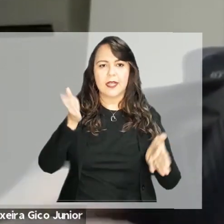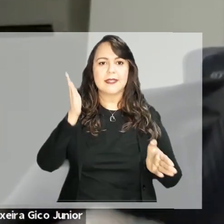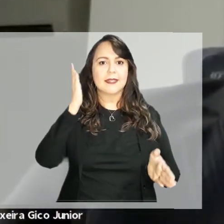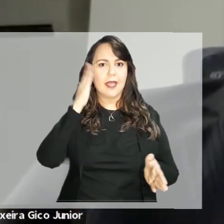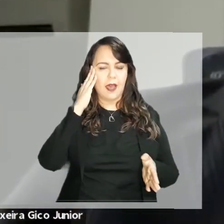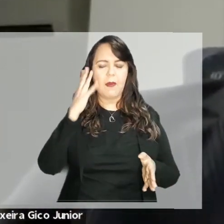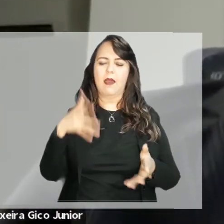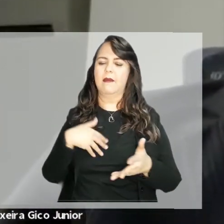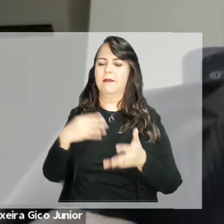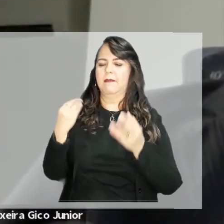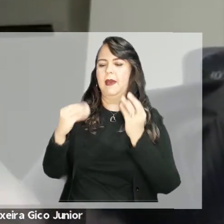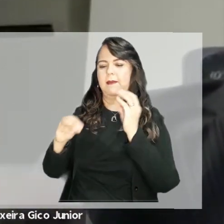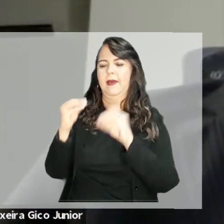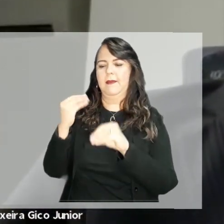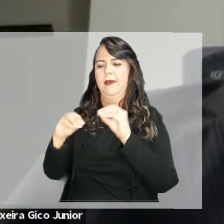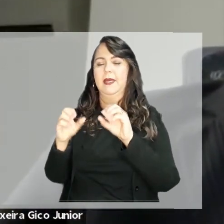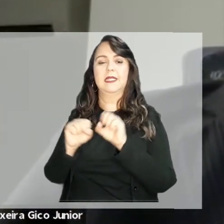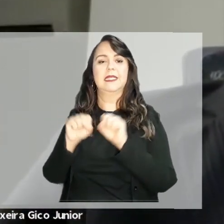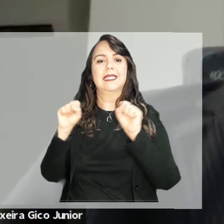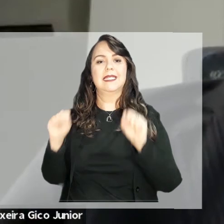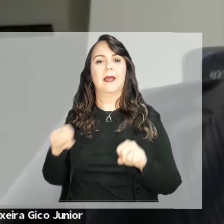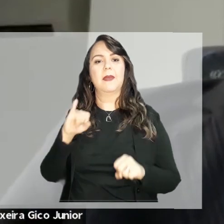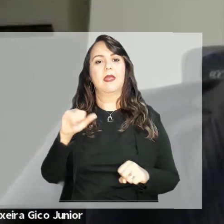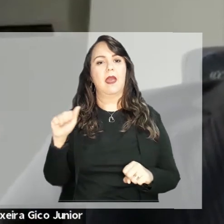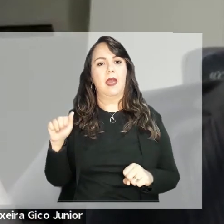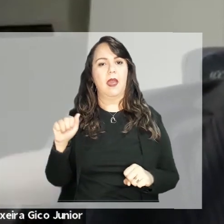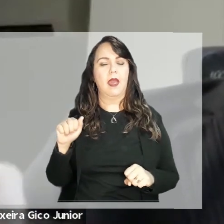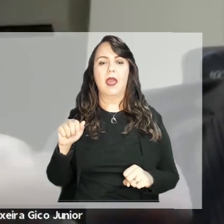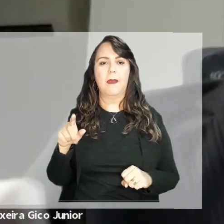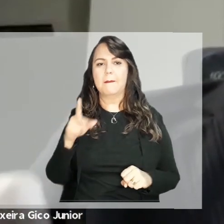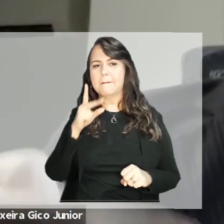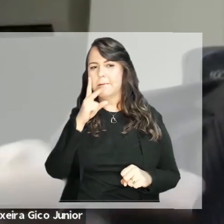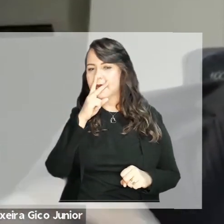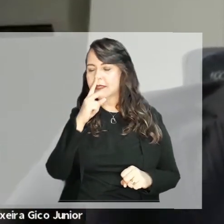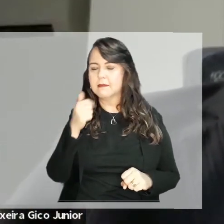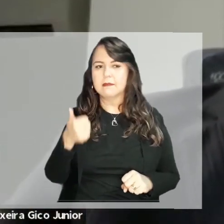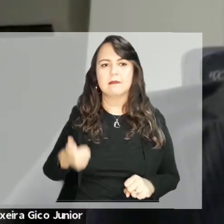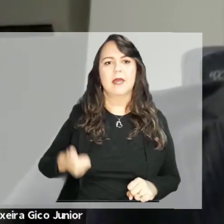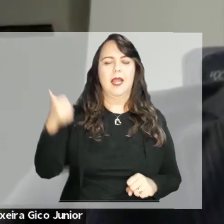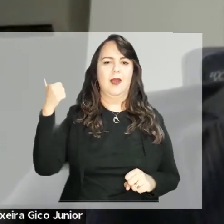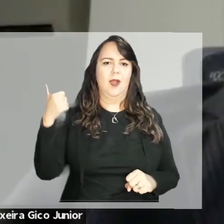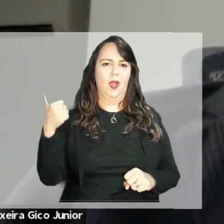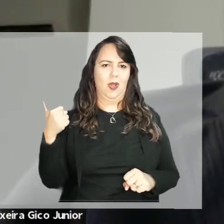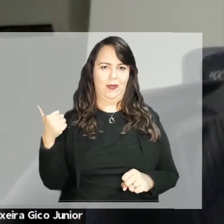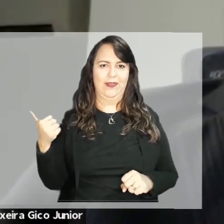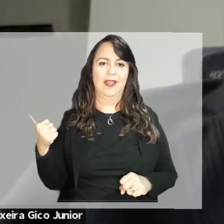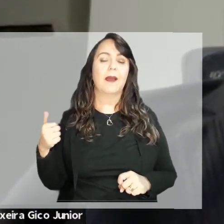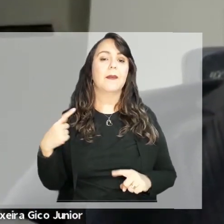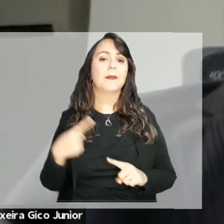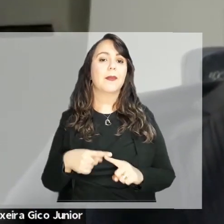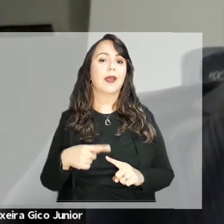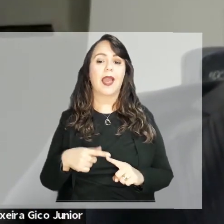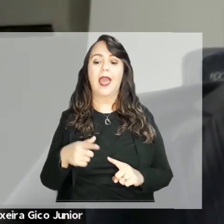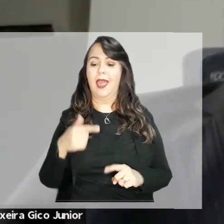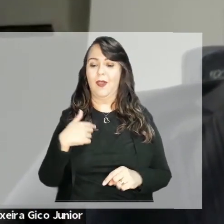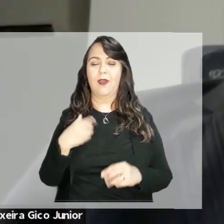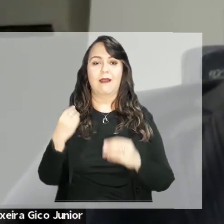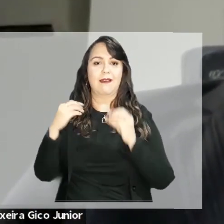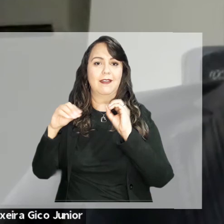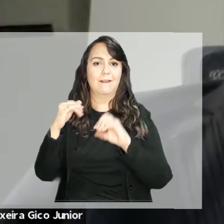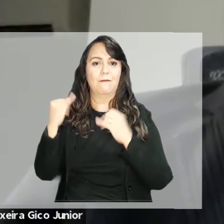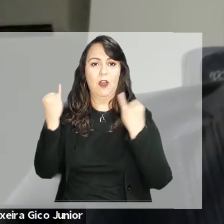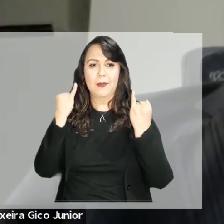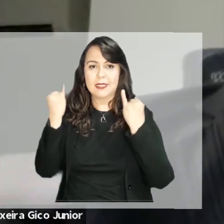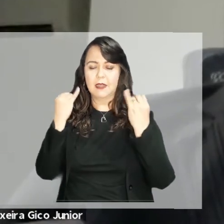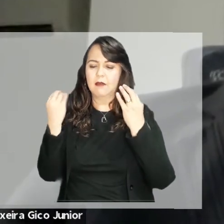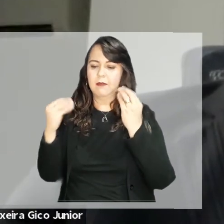artificial com tudo que já existe não é infinitamente melhor do que o que eu estou alimentando os juízes hoje? Os juízes hoje estão tão